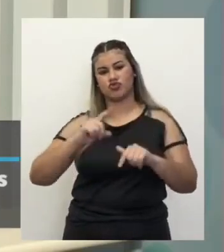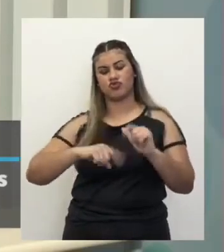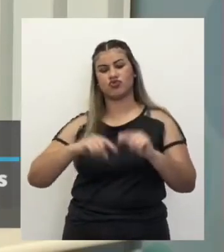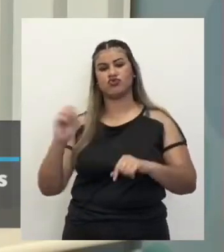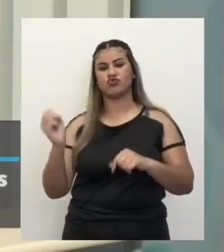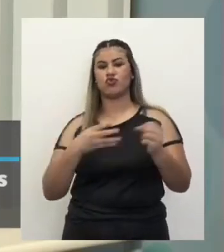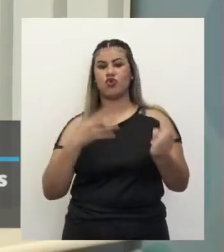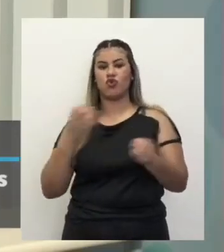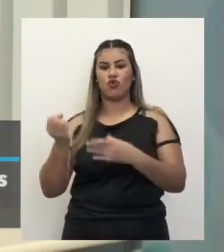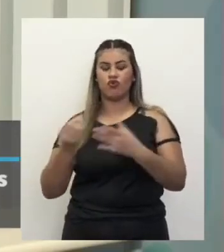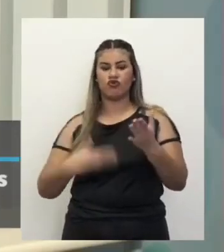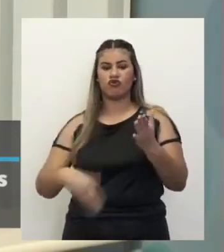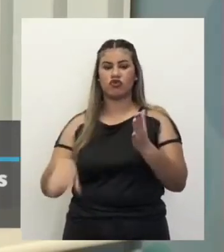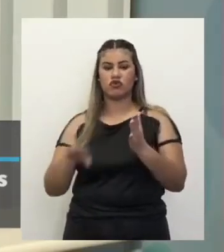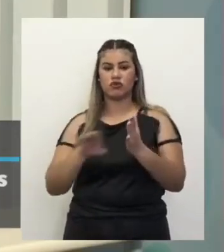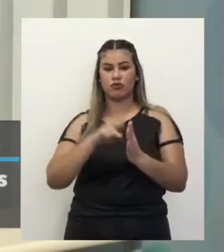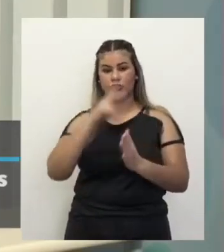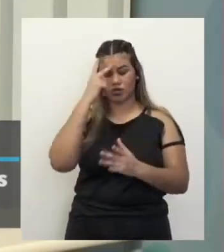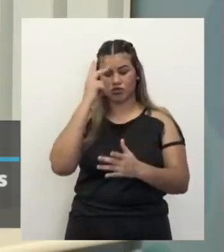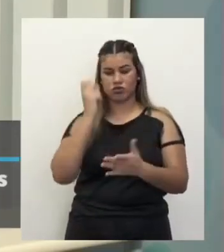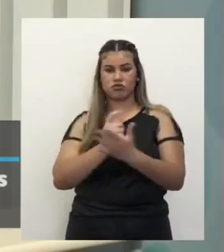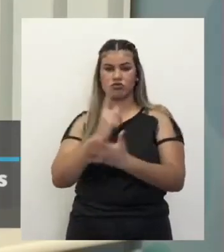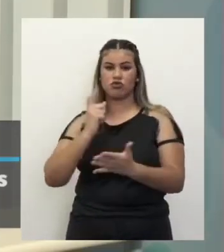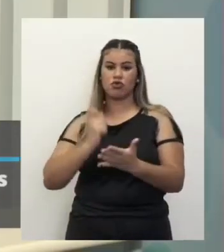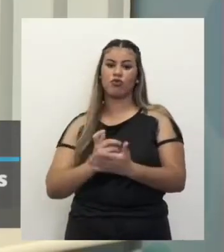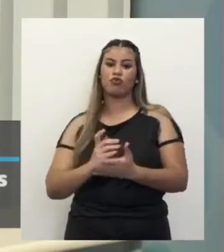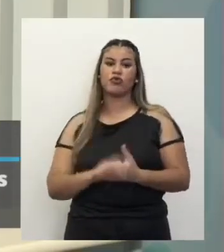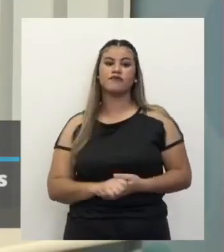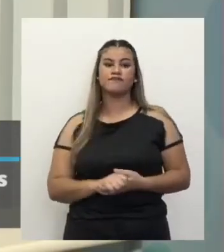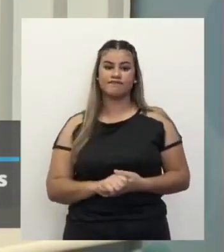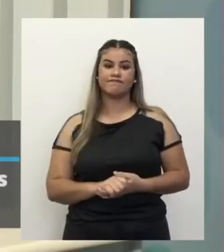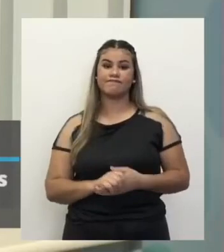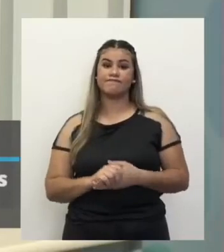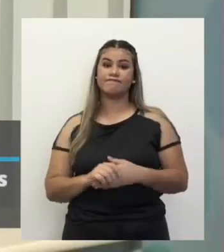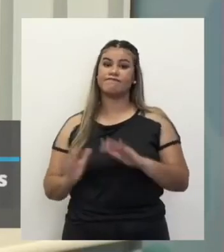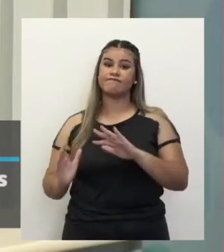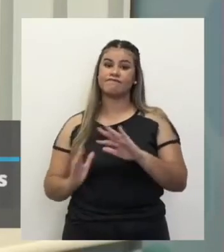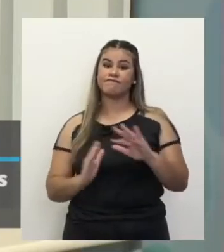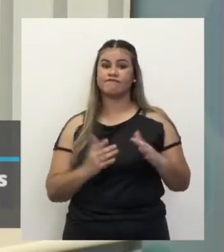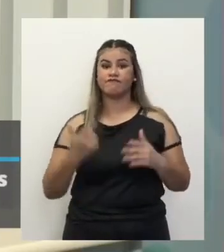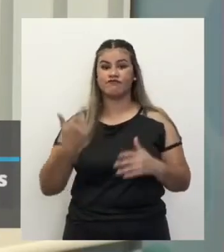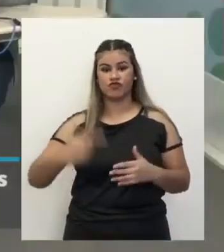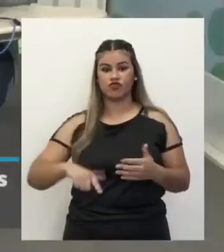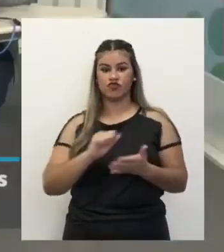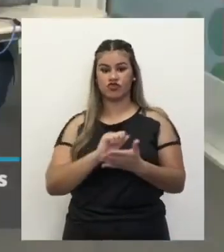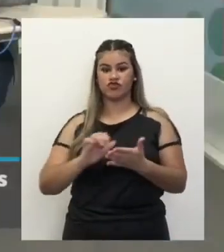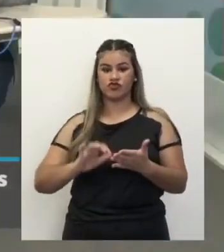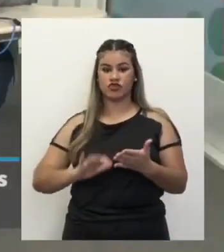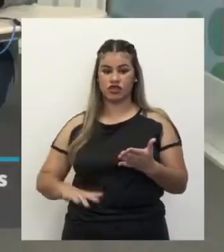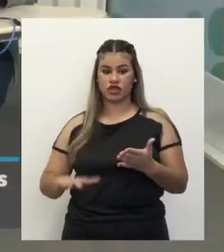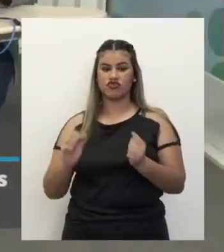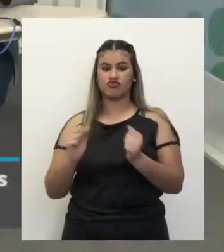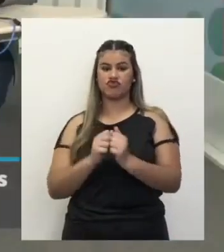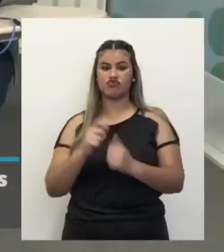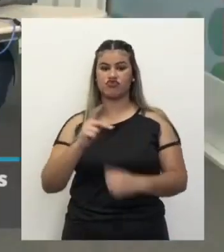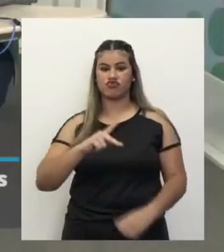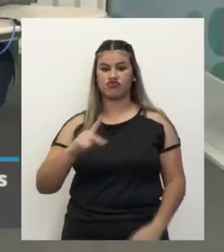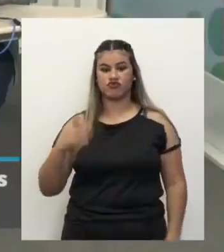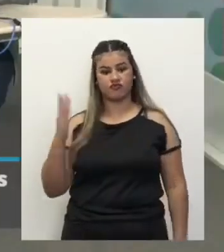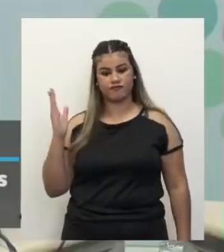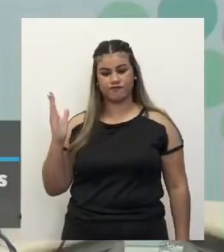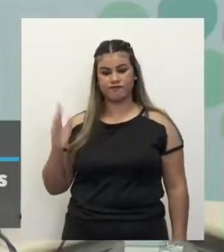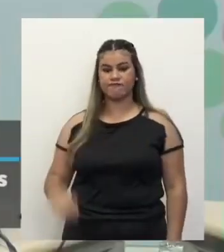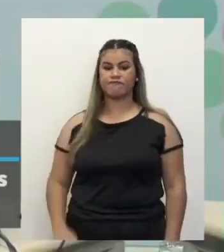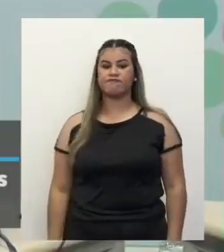inovadores que vão chegar até vocês. E falando disso, a professora Milene traz mais uma atividade. Muito bem, vai aparecer aí para vocês